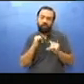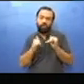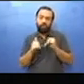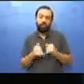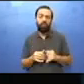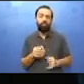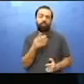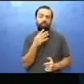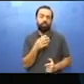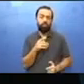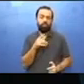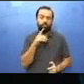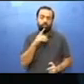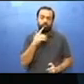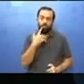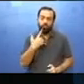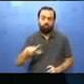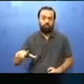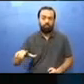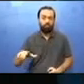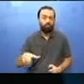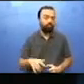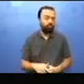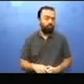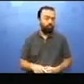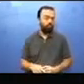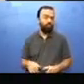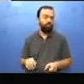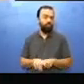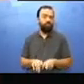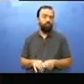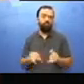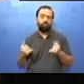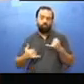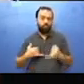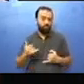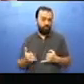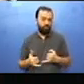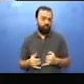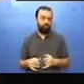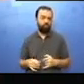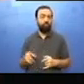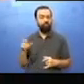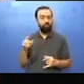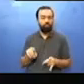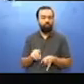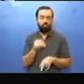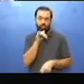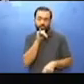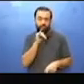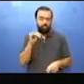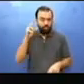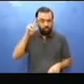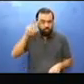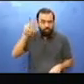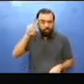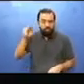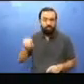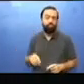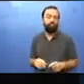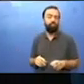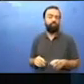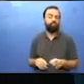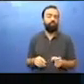sobre uma língua diferente da nossa. E ele também pode divertir com histórias, com contos de